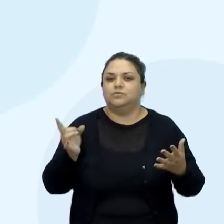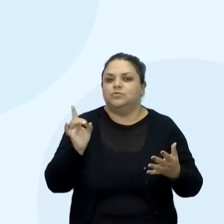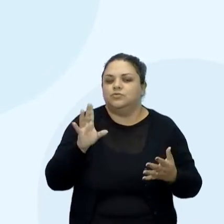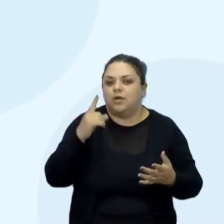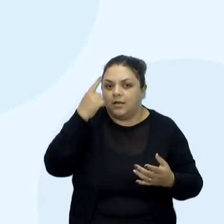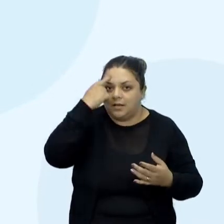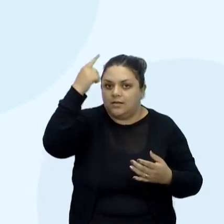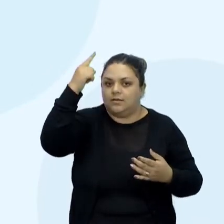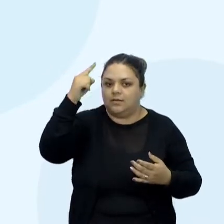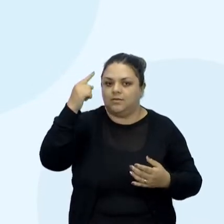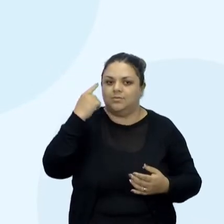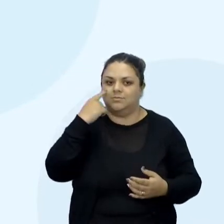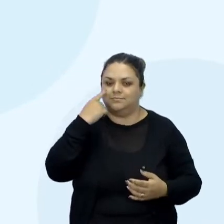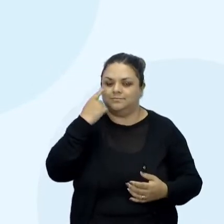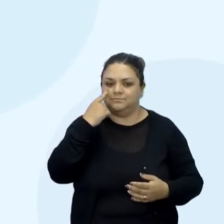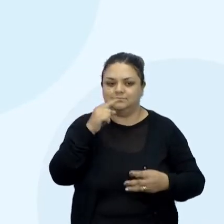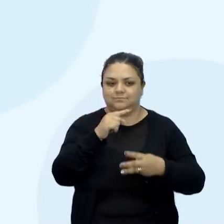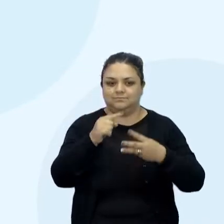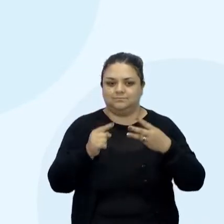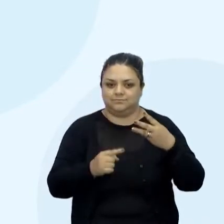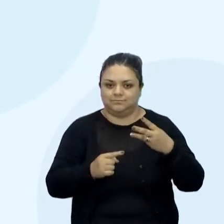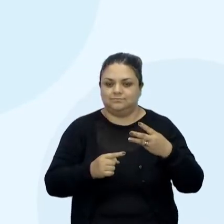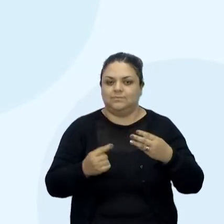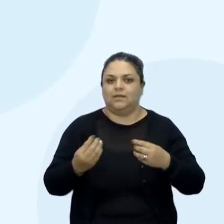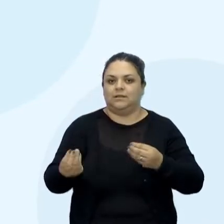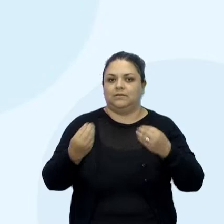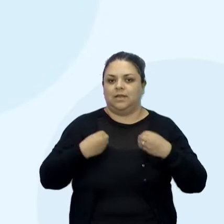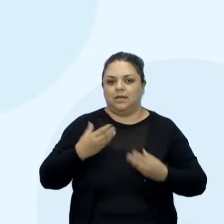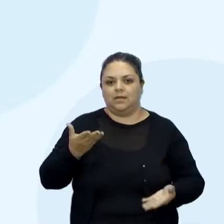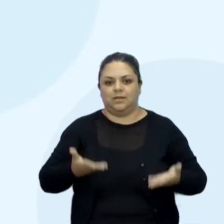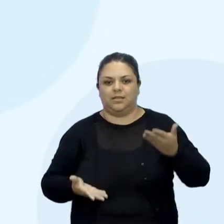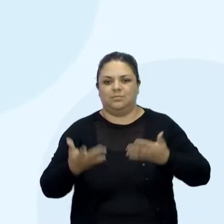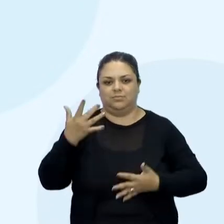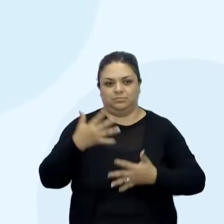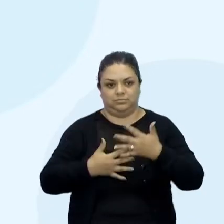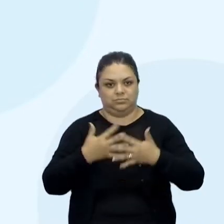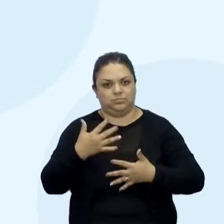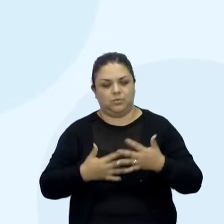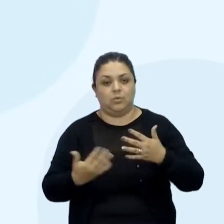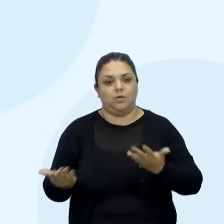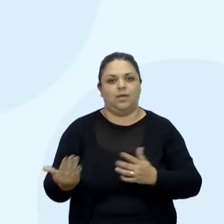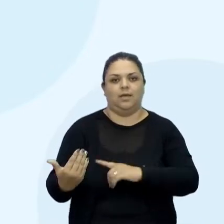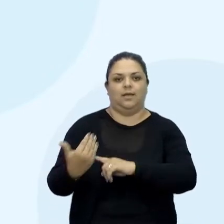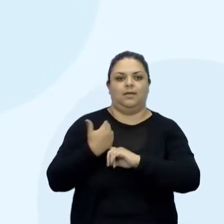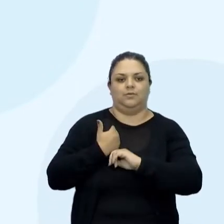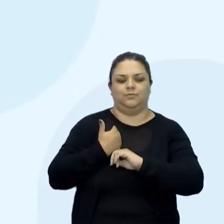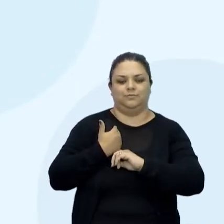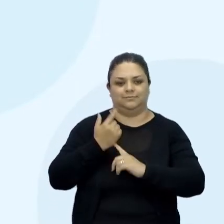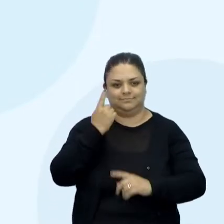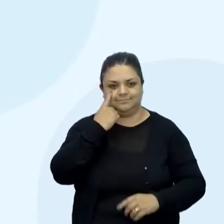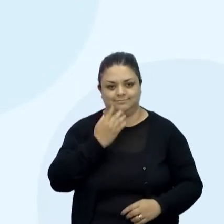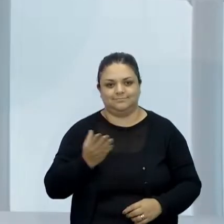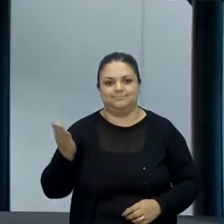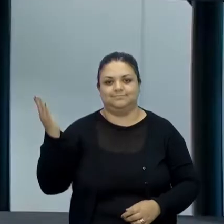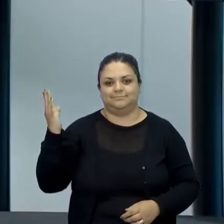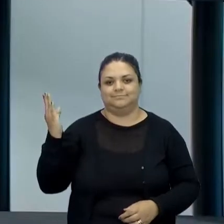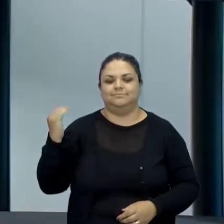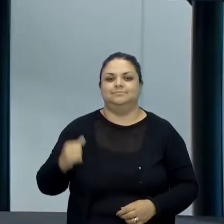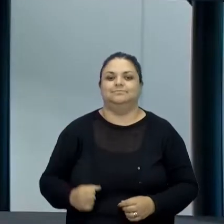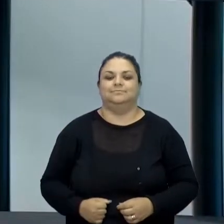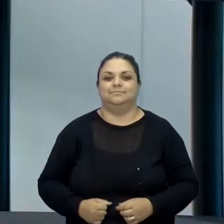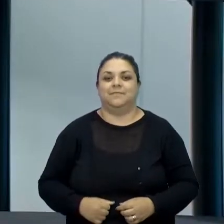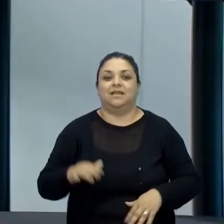gente falou sobre esses fatores que afetam o equilíbrio e é bom a gente saber porque são eles que vão atuar quando a gente tem esse